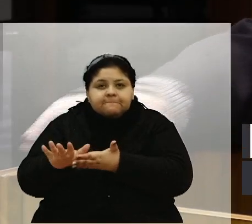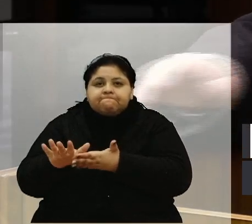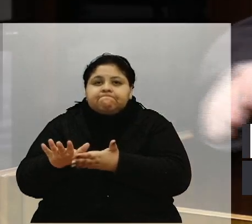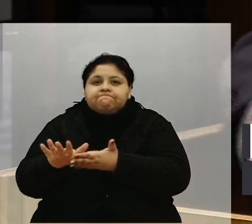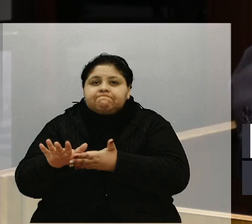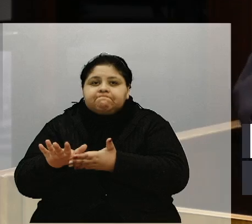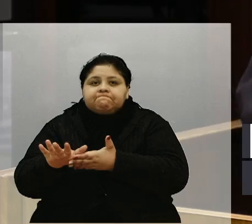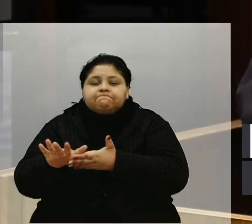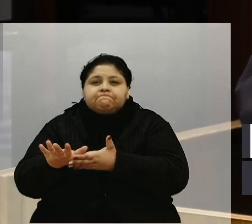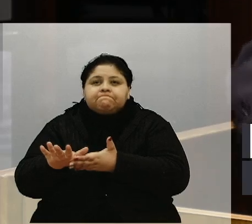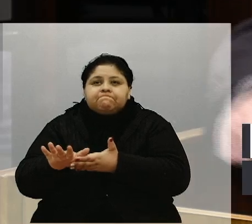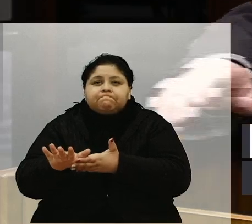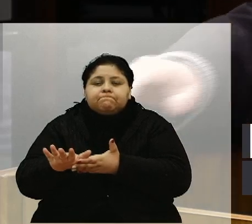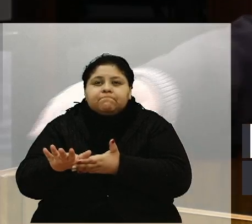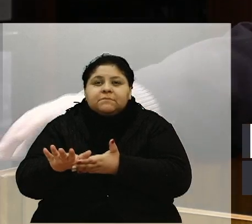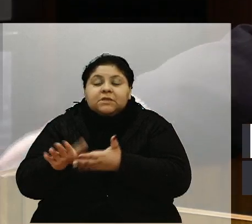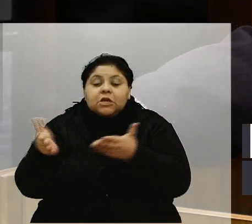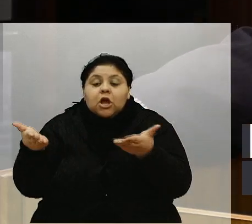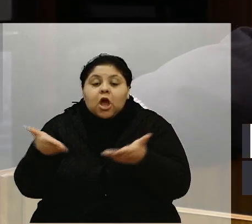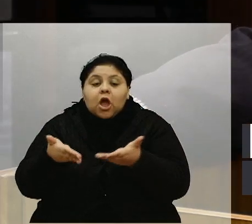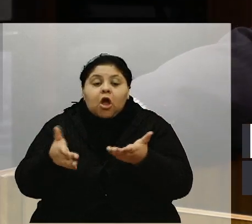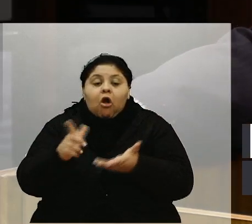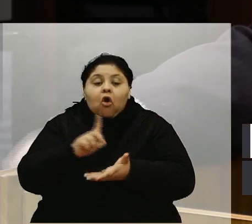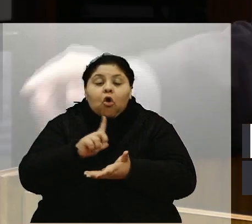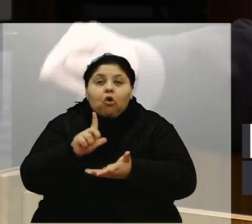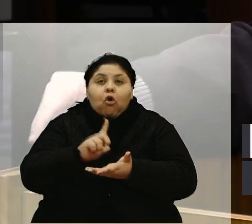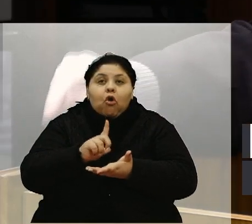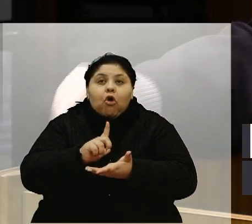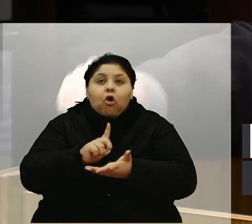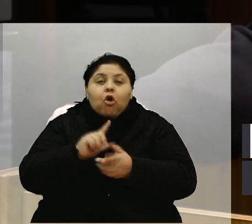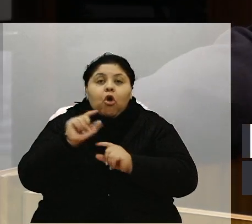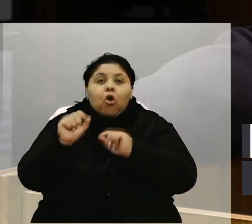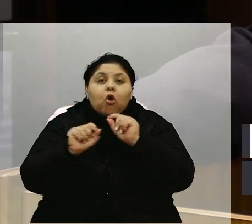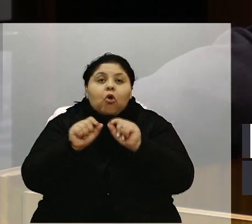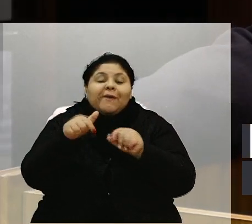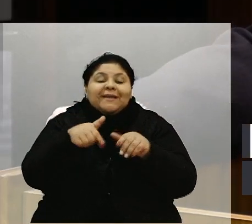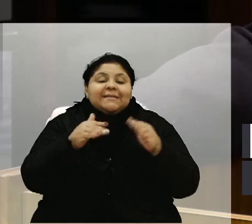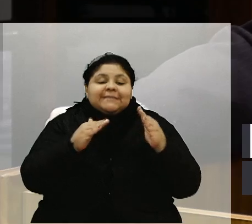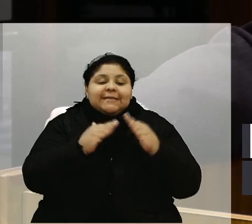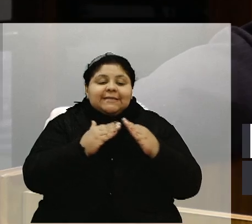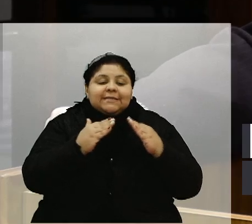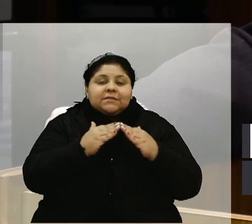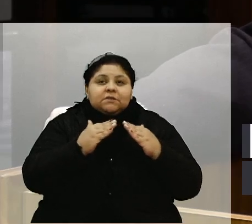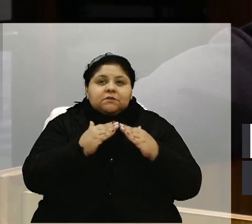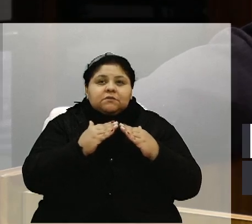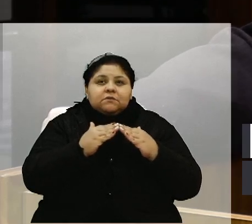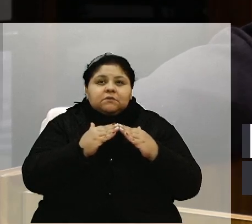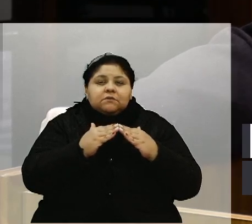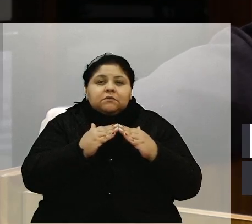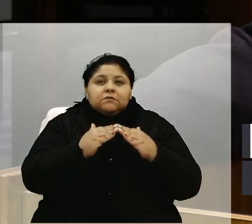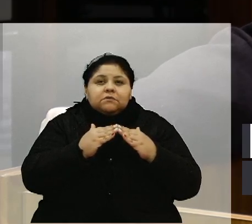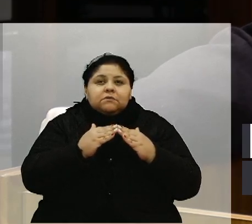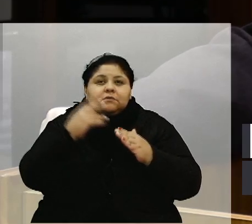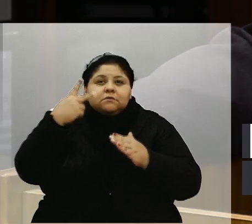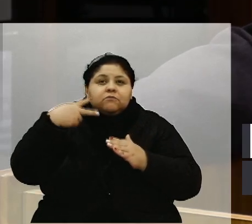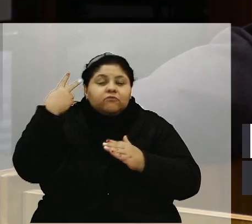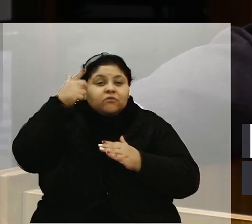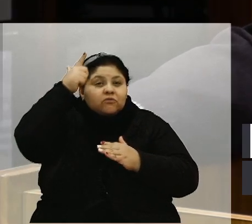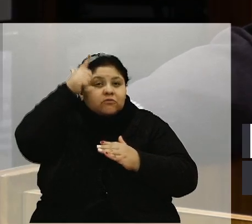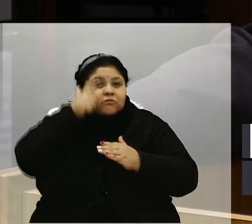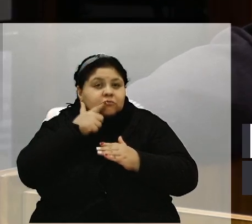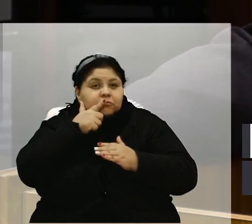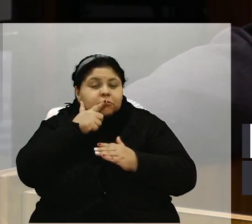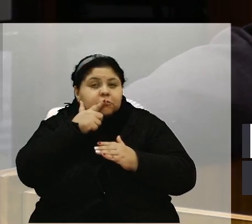aí, agora nós temos então o que aqui nessa casa, e aí me lembro do senhor, vereador Lucas Carinhato, avisando